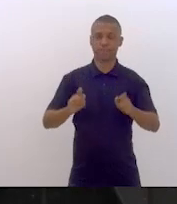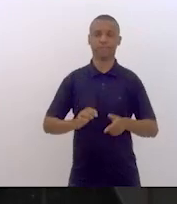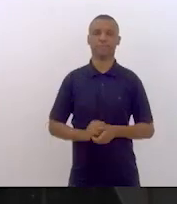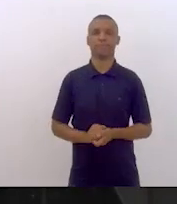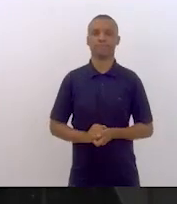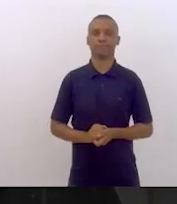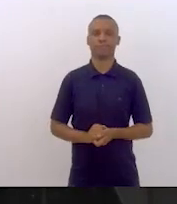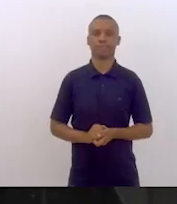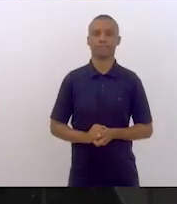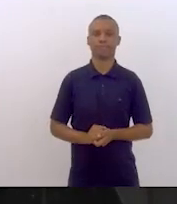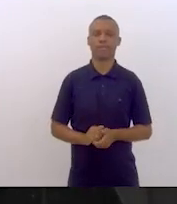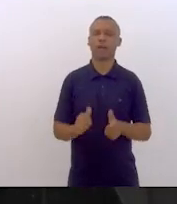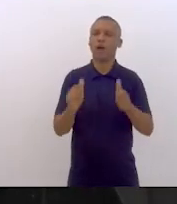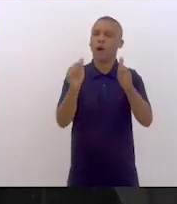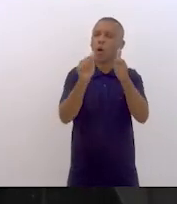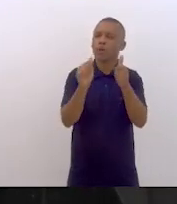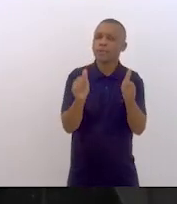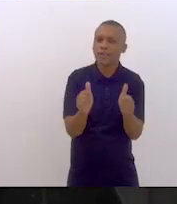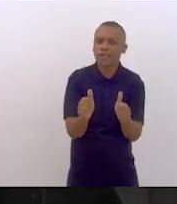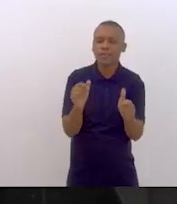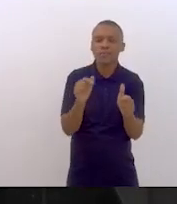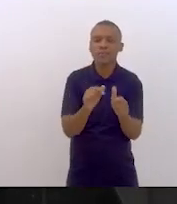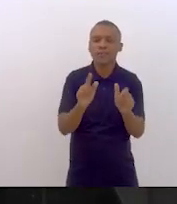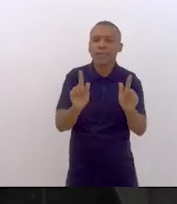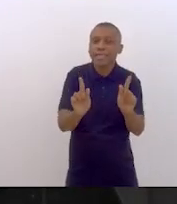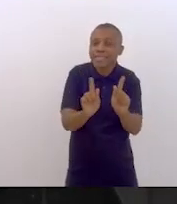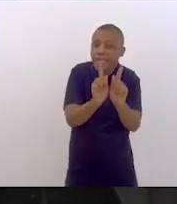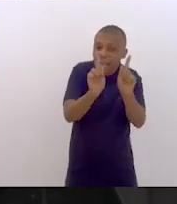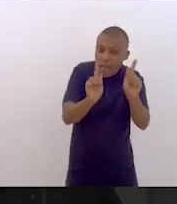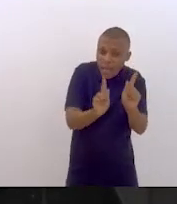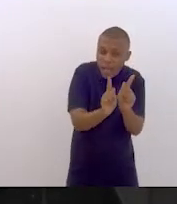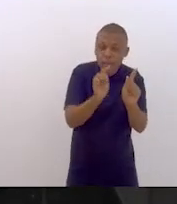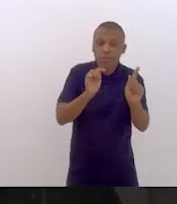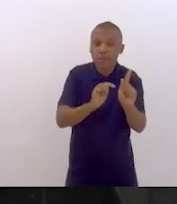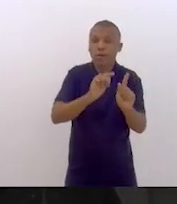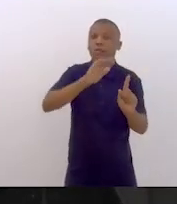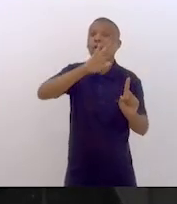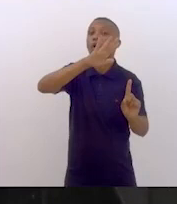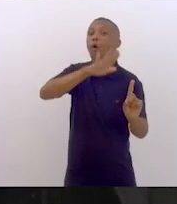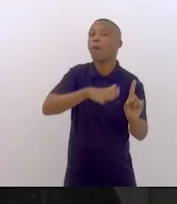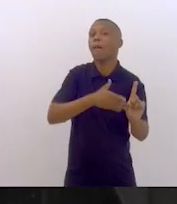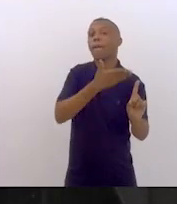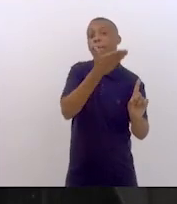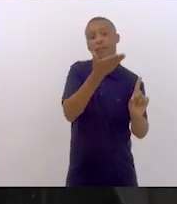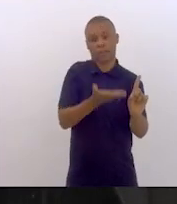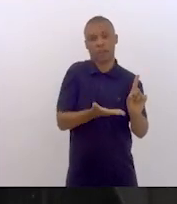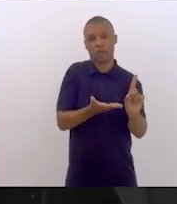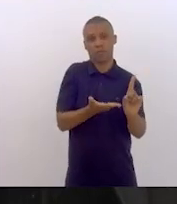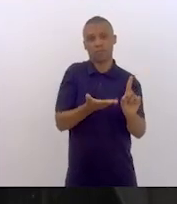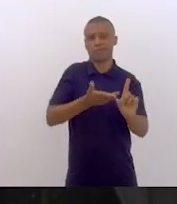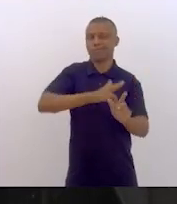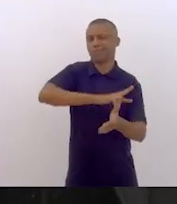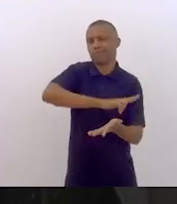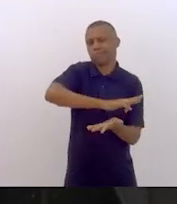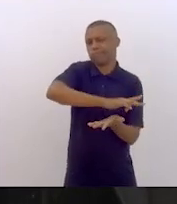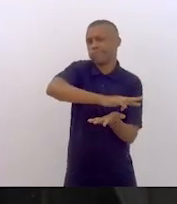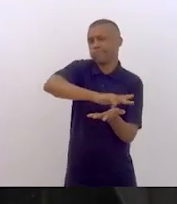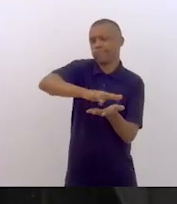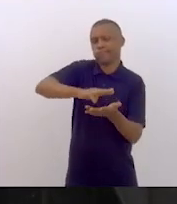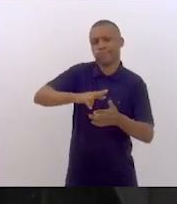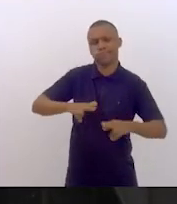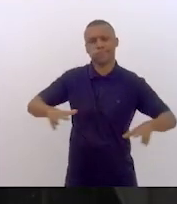os santos gêmeos que são celebrados por diversas